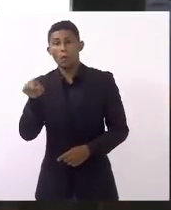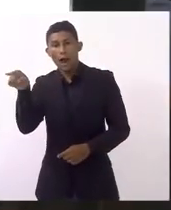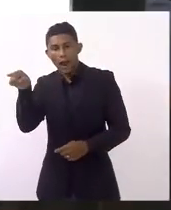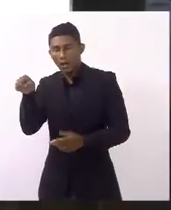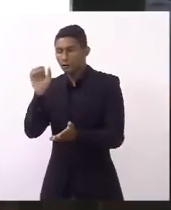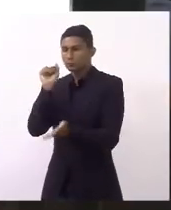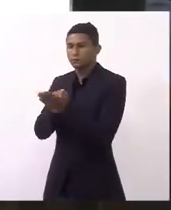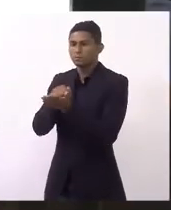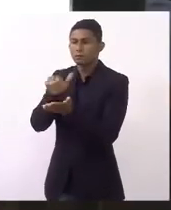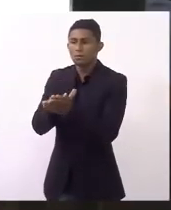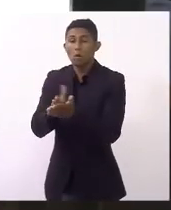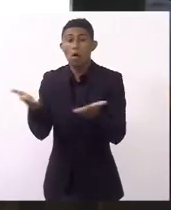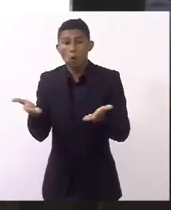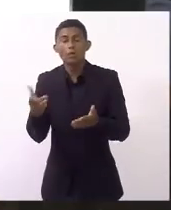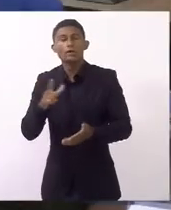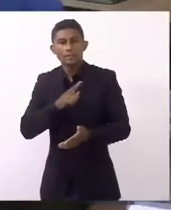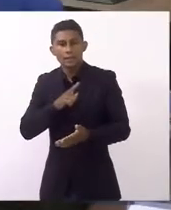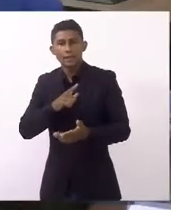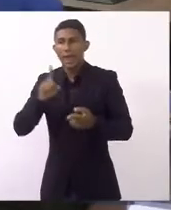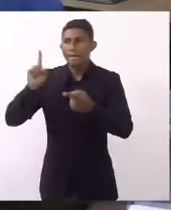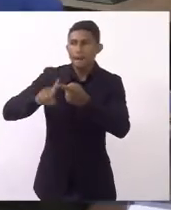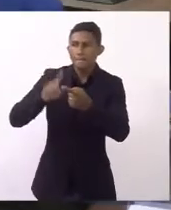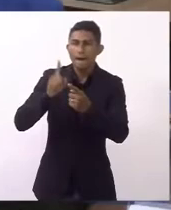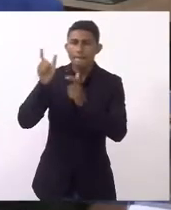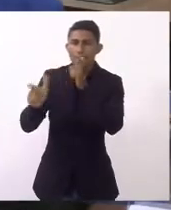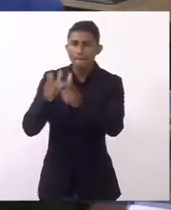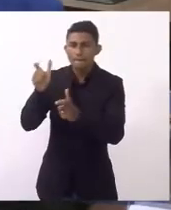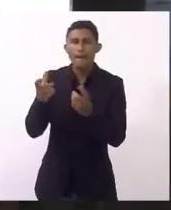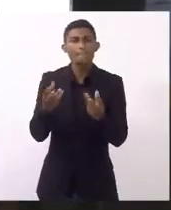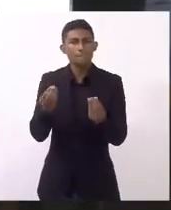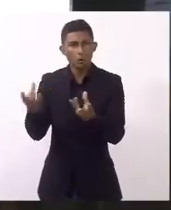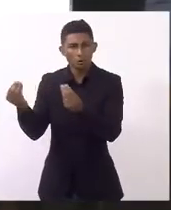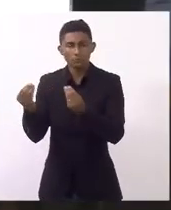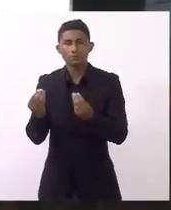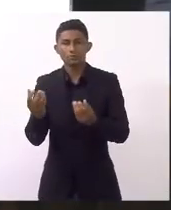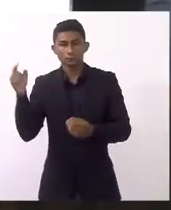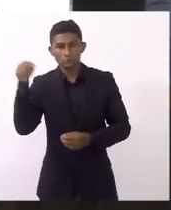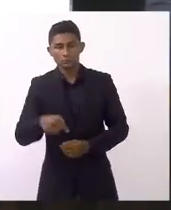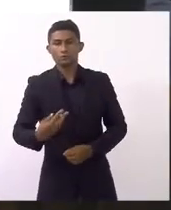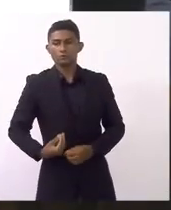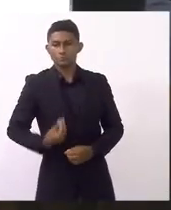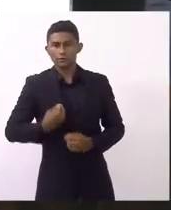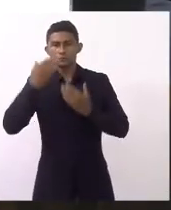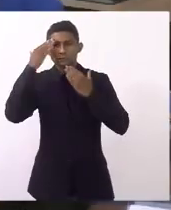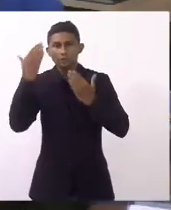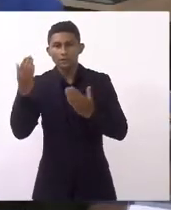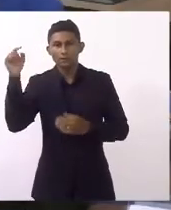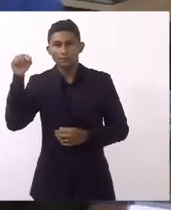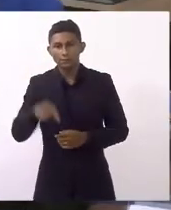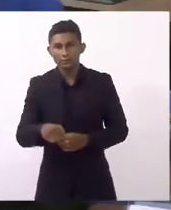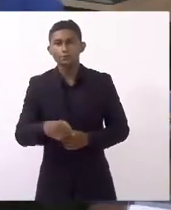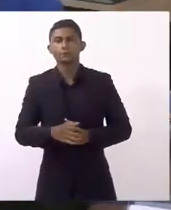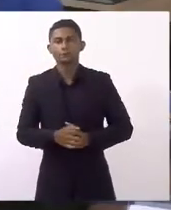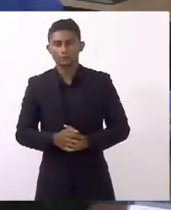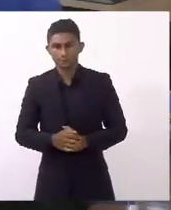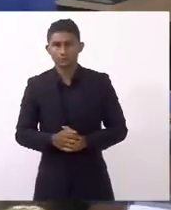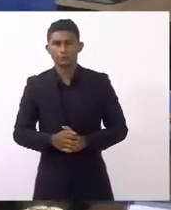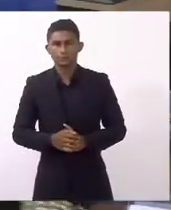sofrendo diversas ameaças muito o Marcos pela sua presença hoje nesta sessão solene